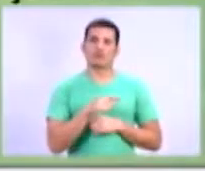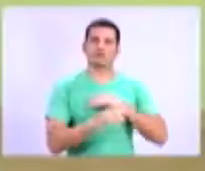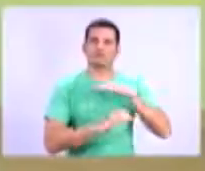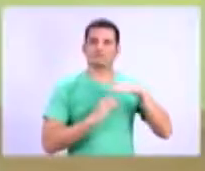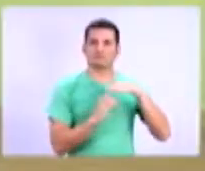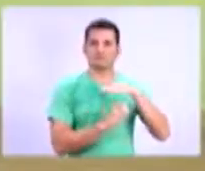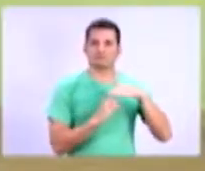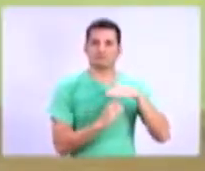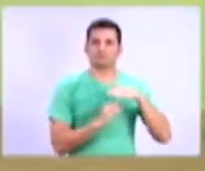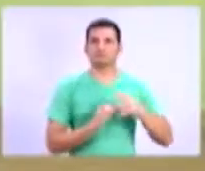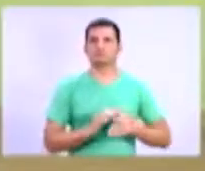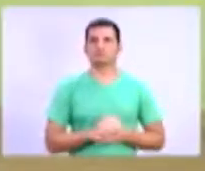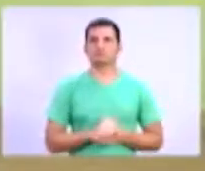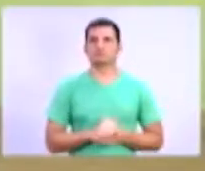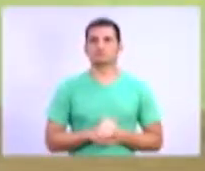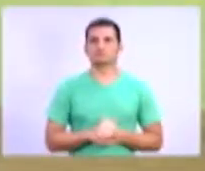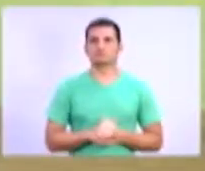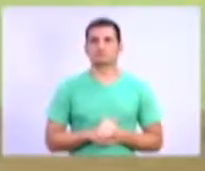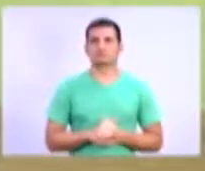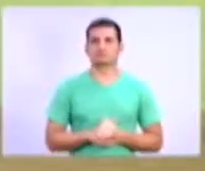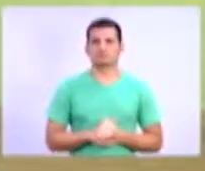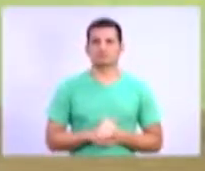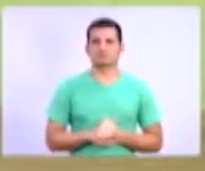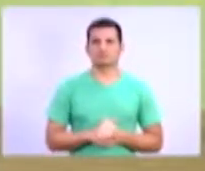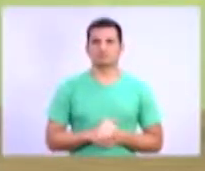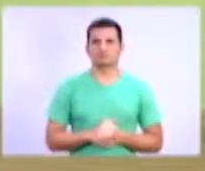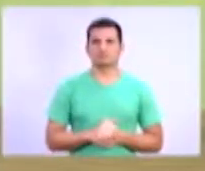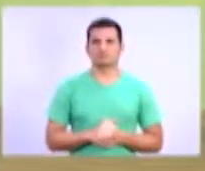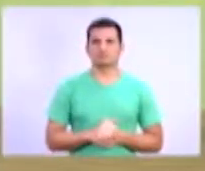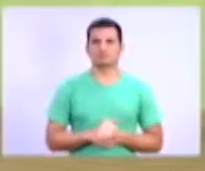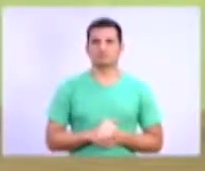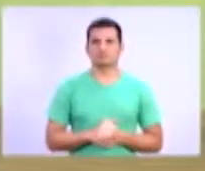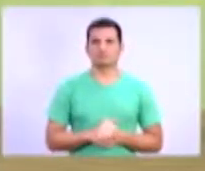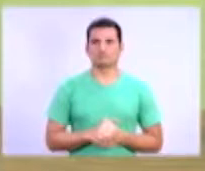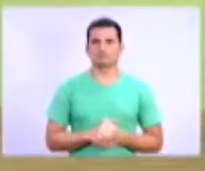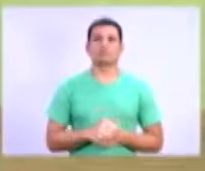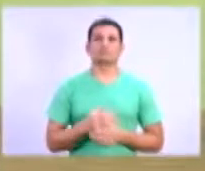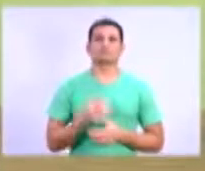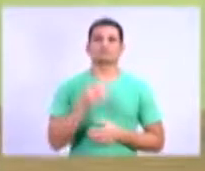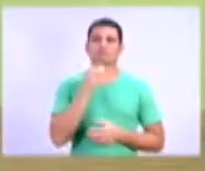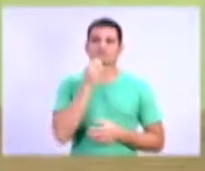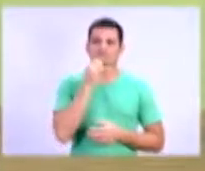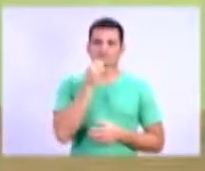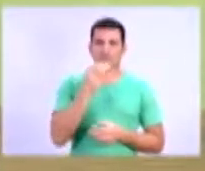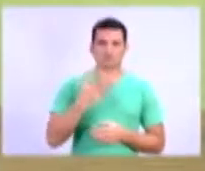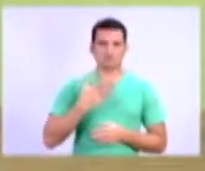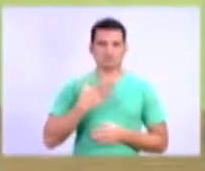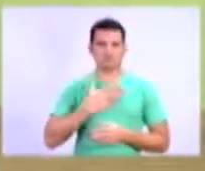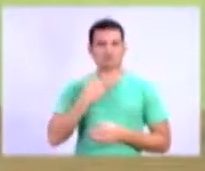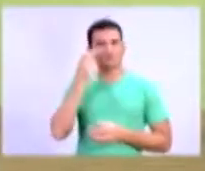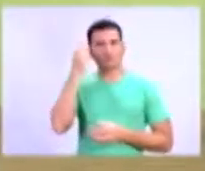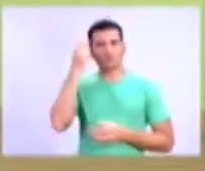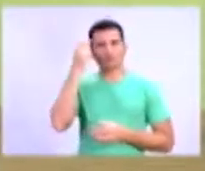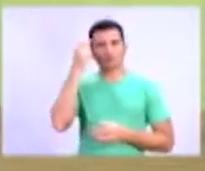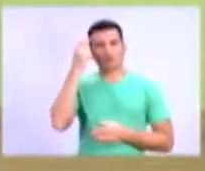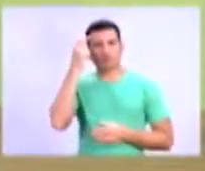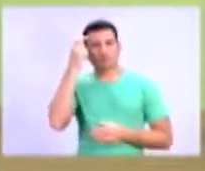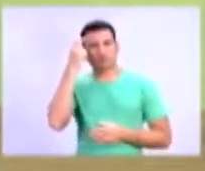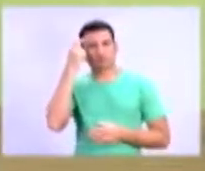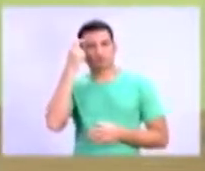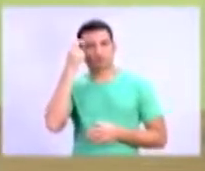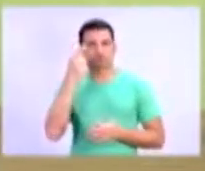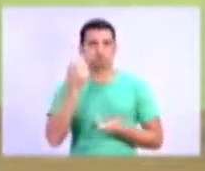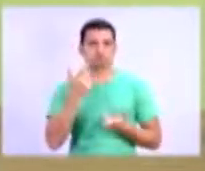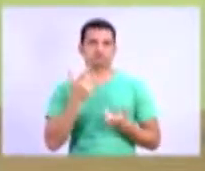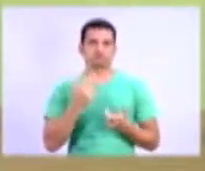A partir do momento que eu considero, as minhas concepções, automaticamente eu já não estou excluindo o